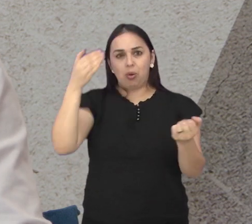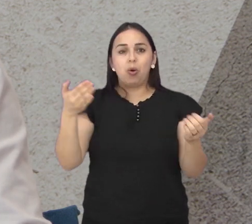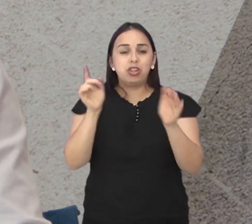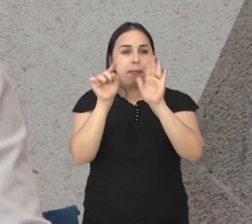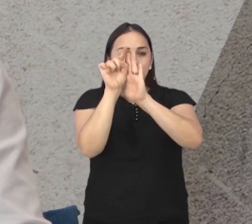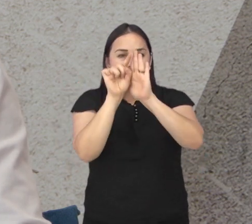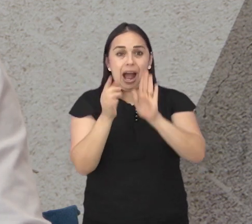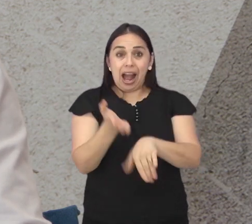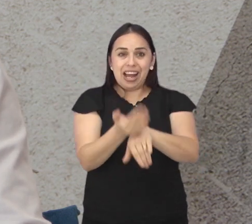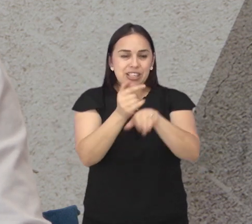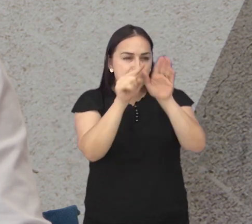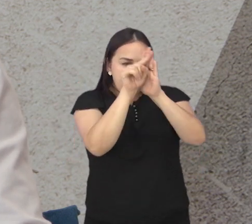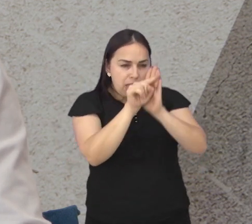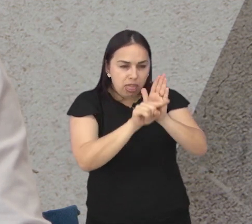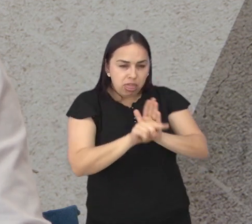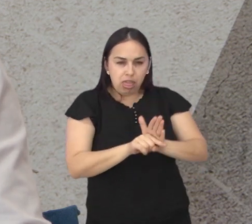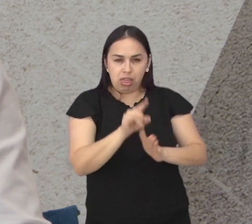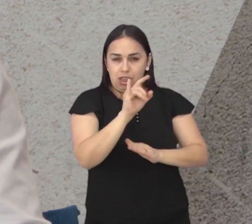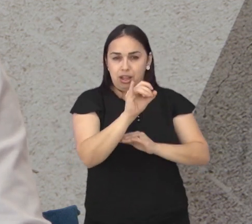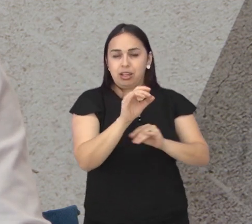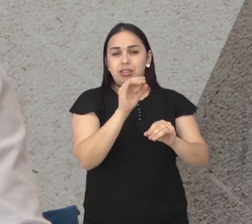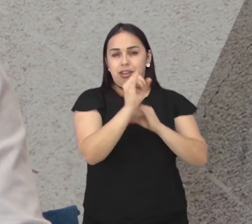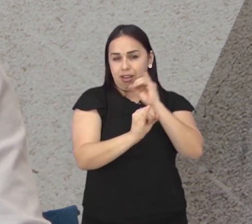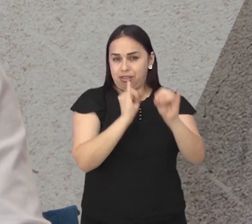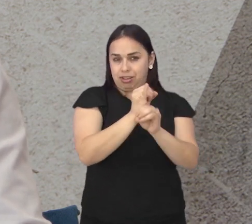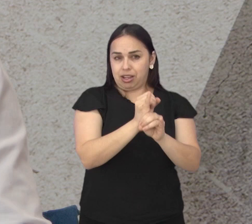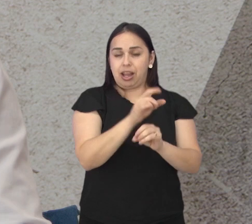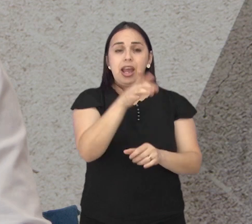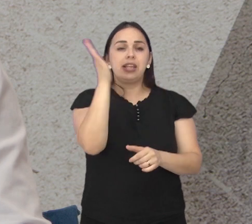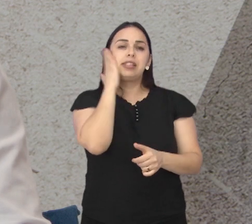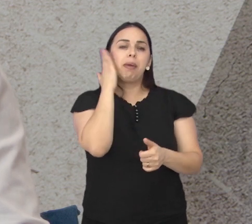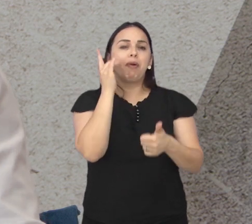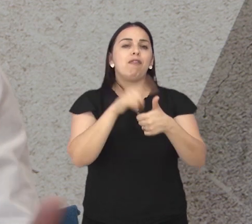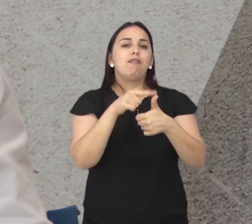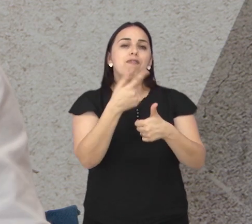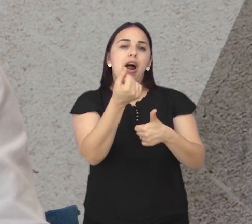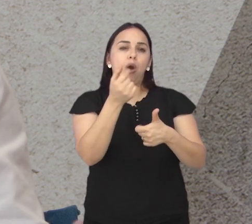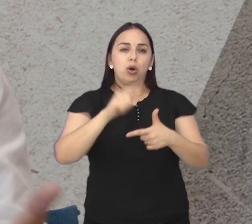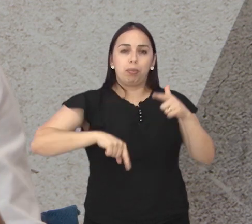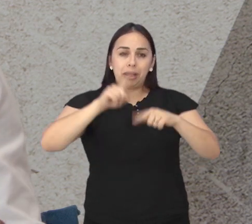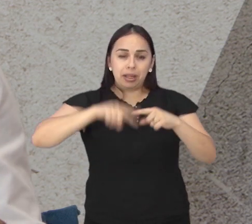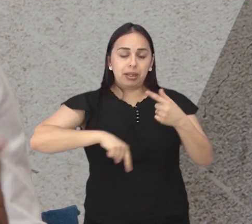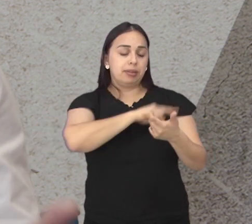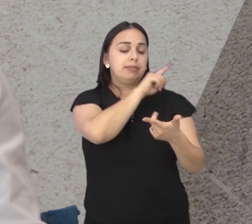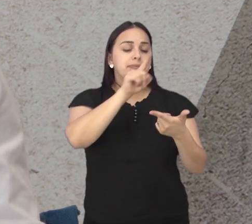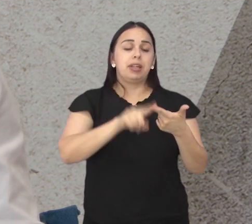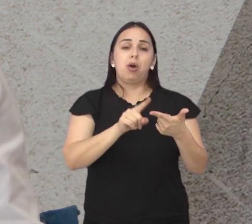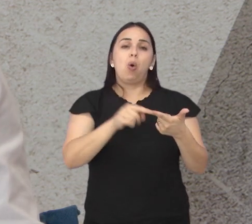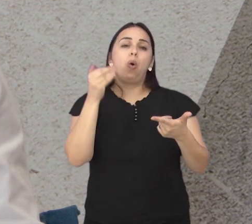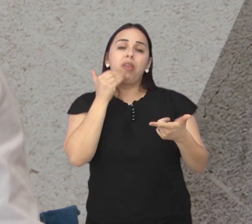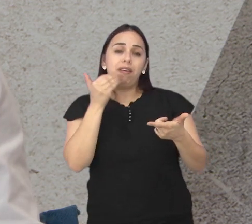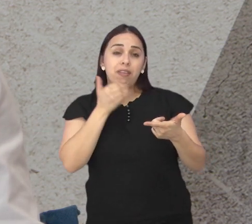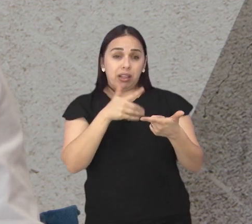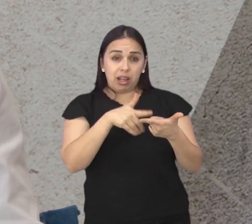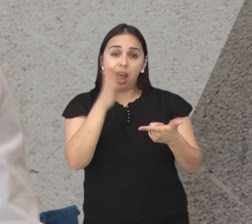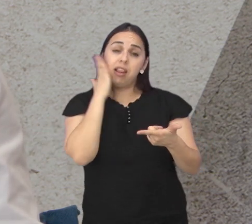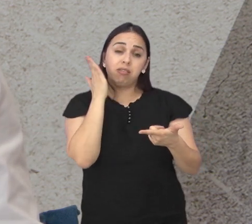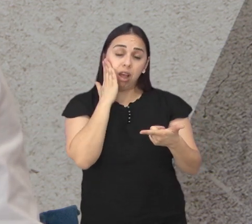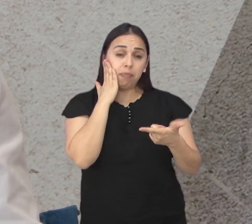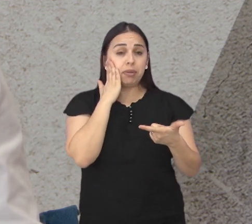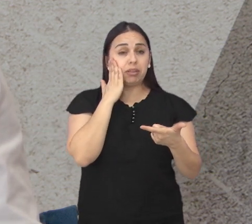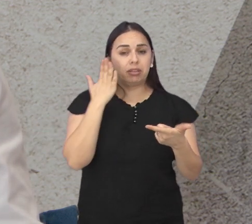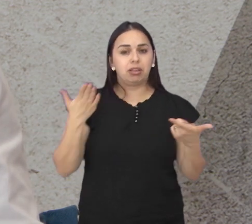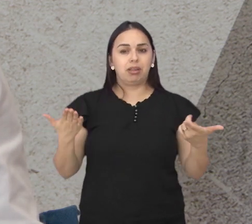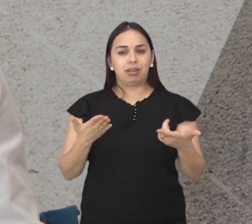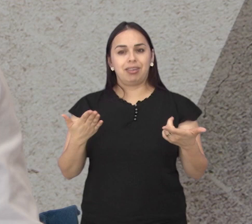muita informação na internet. Quando o cliente chega na oficina, ele já sabe o preço da peça, já sabe mais ou menos o defeito que